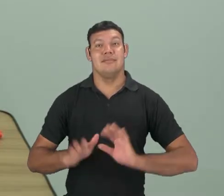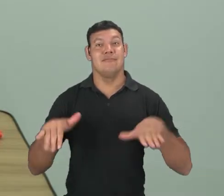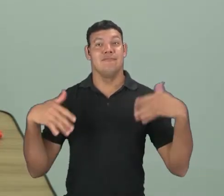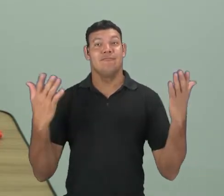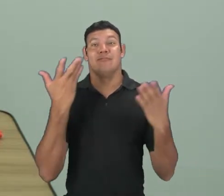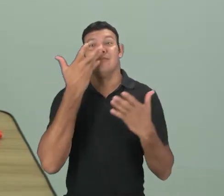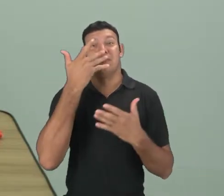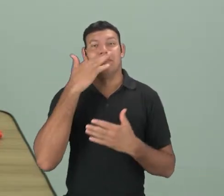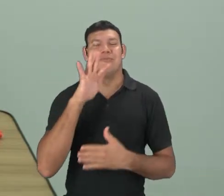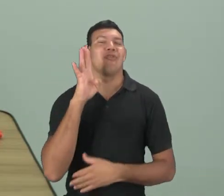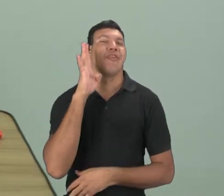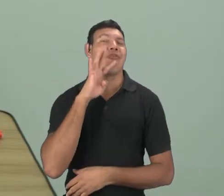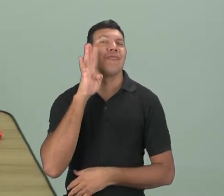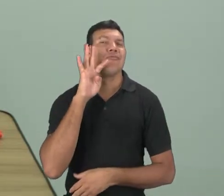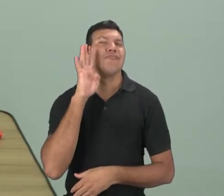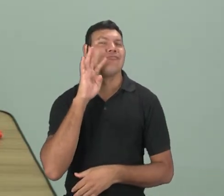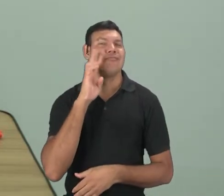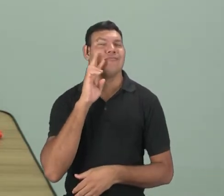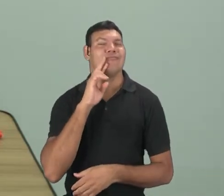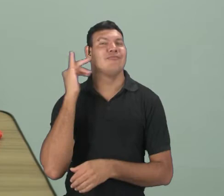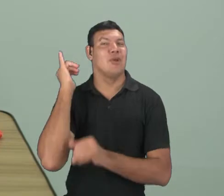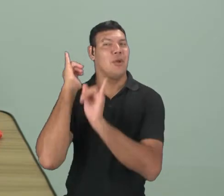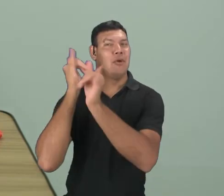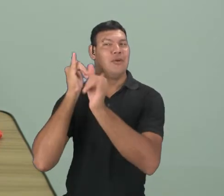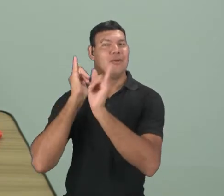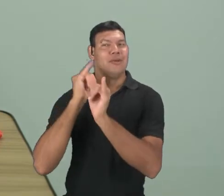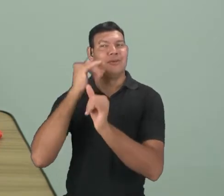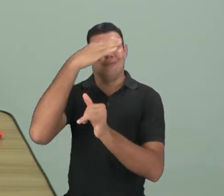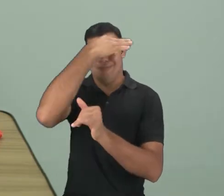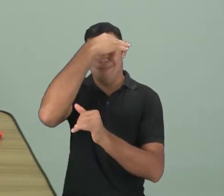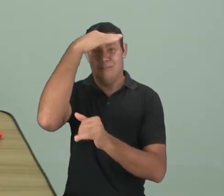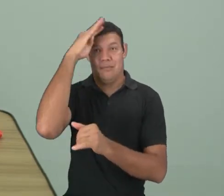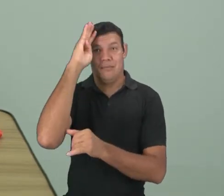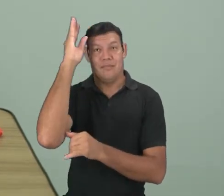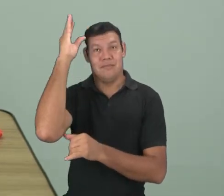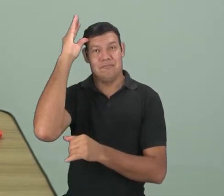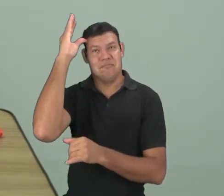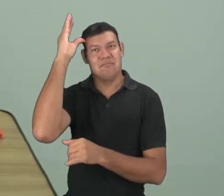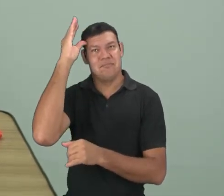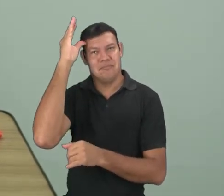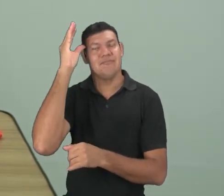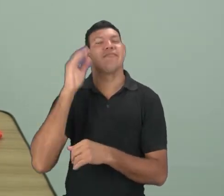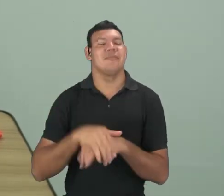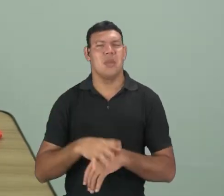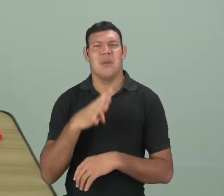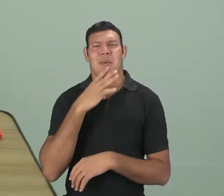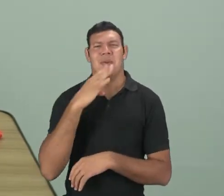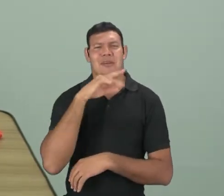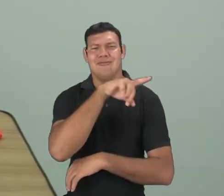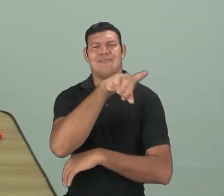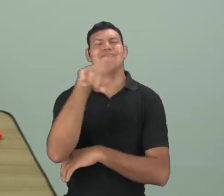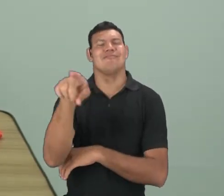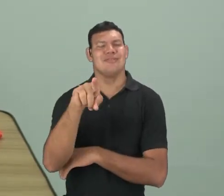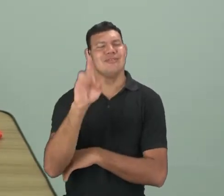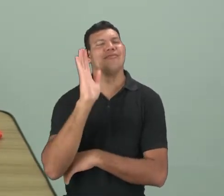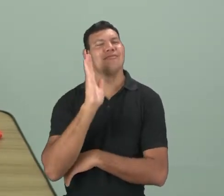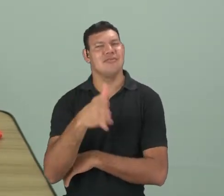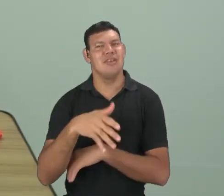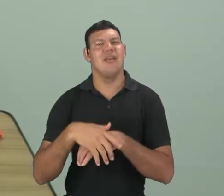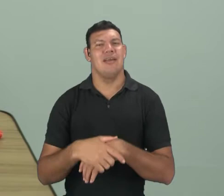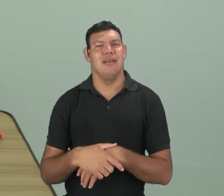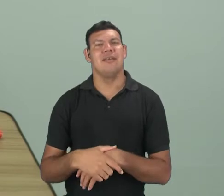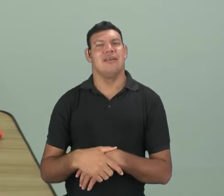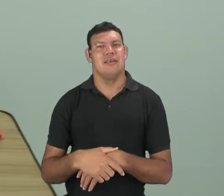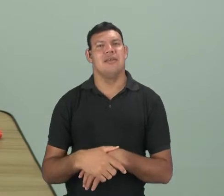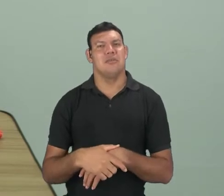Então, crianças, bem legal, né? A história de Cinderela, né? É um conto muito conhecido por vocês, né? Todo mundo,